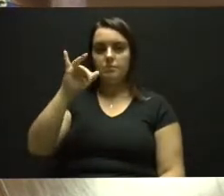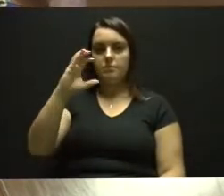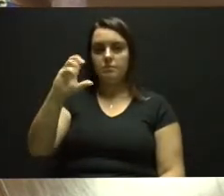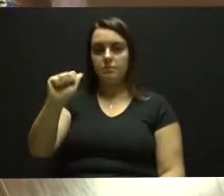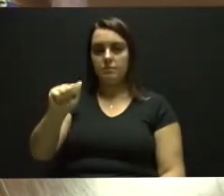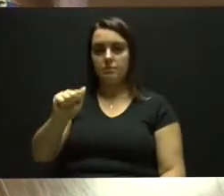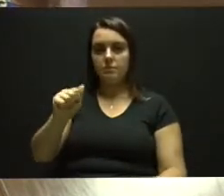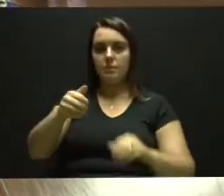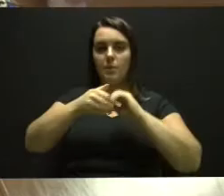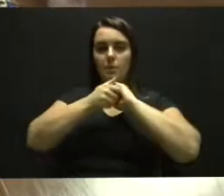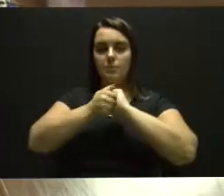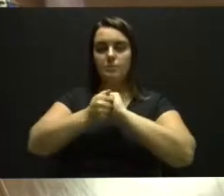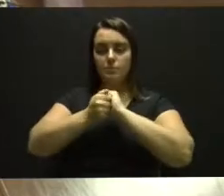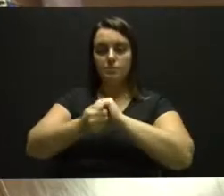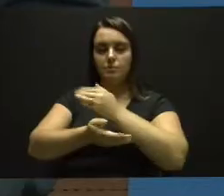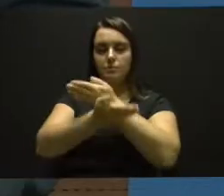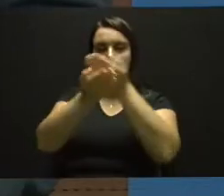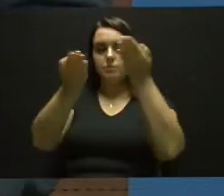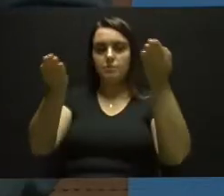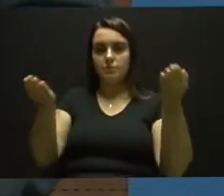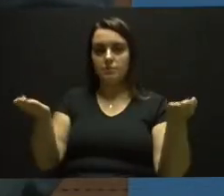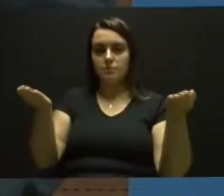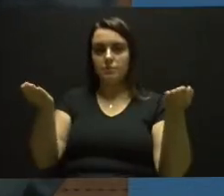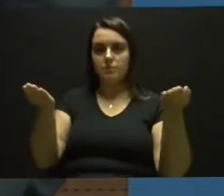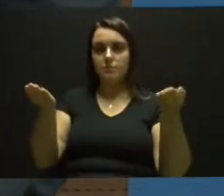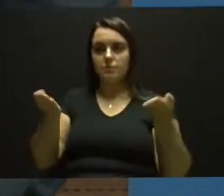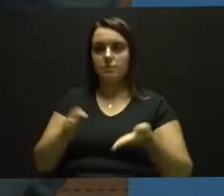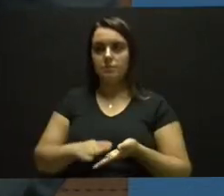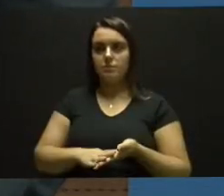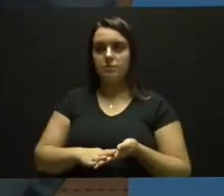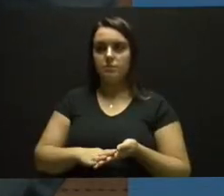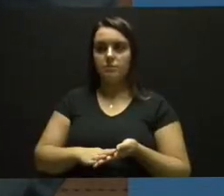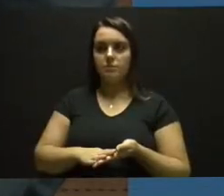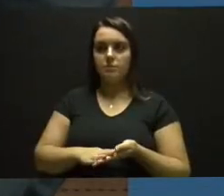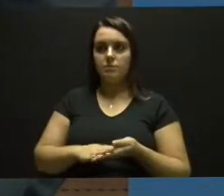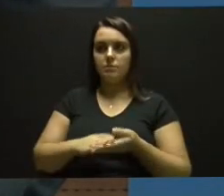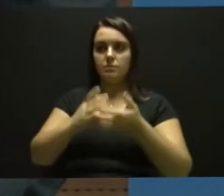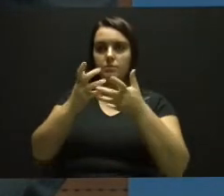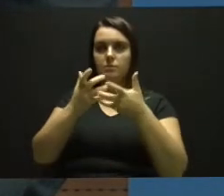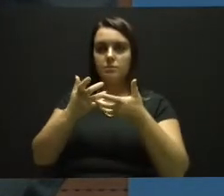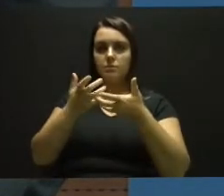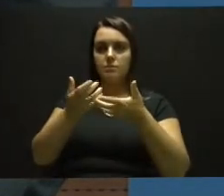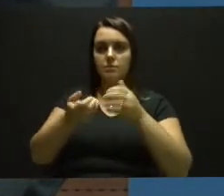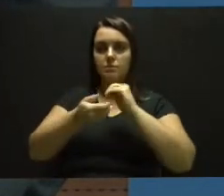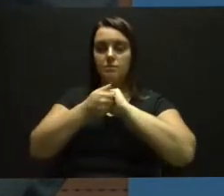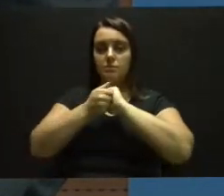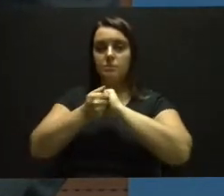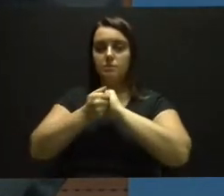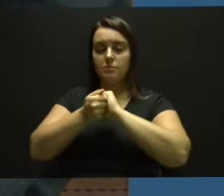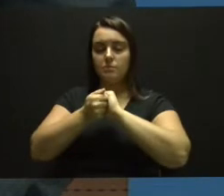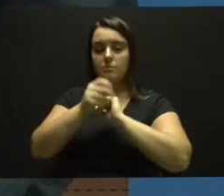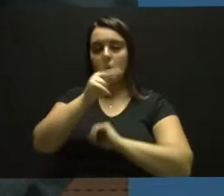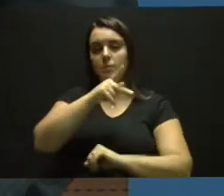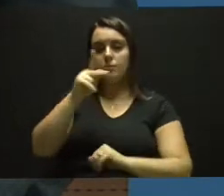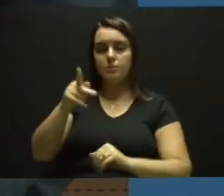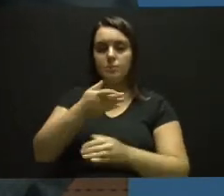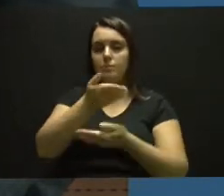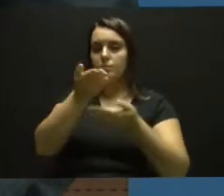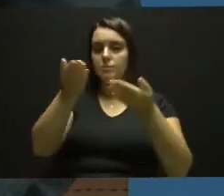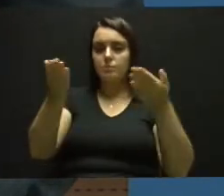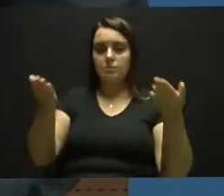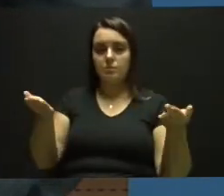vereadores é queria cumprimentar a pessoa do toninho da professora sueli todos os gestores